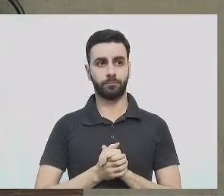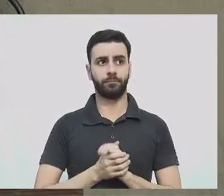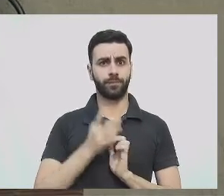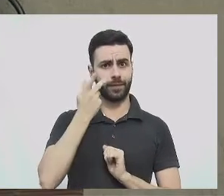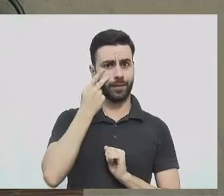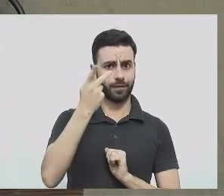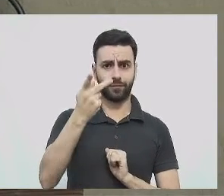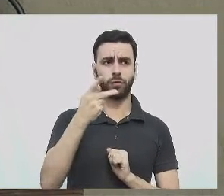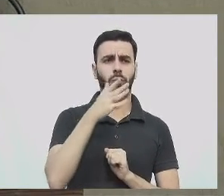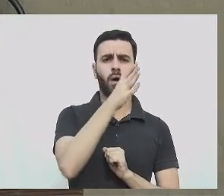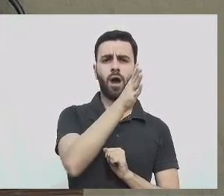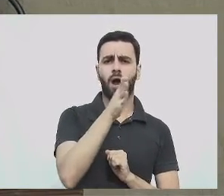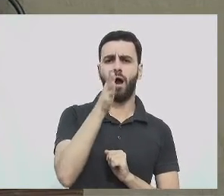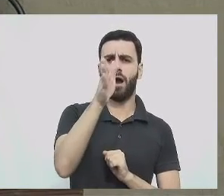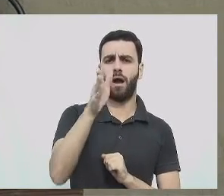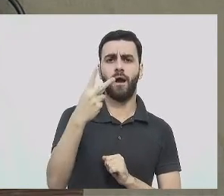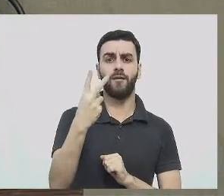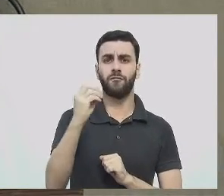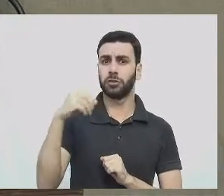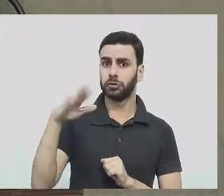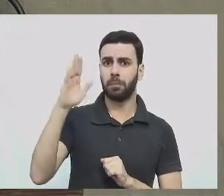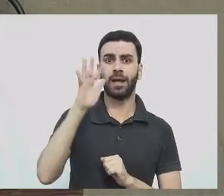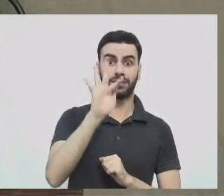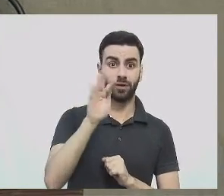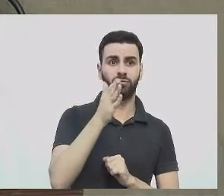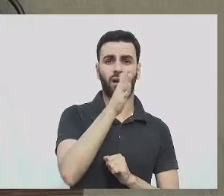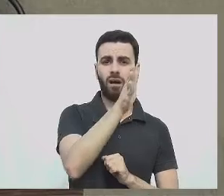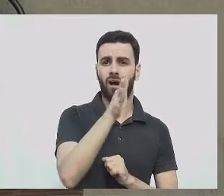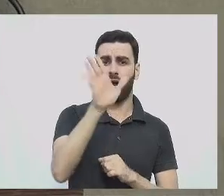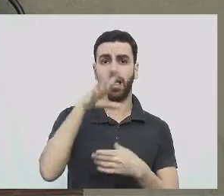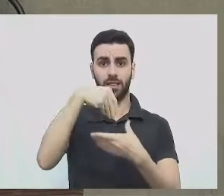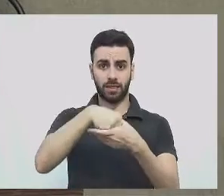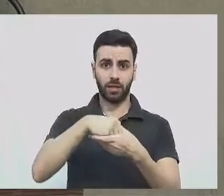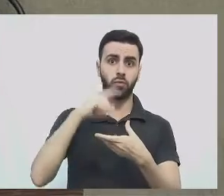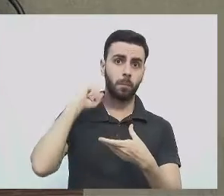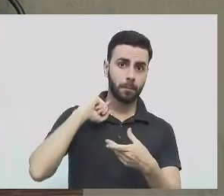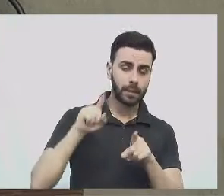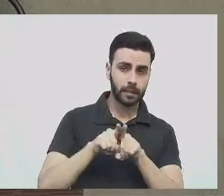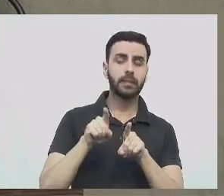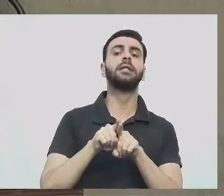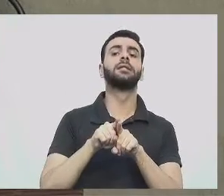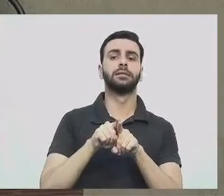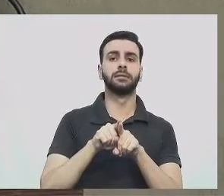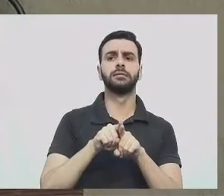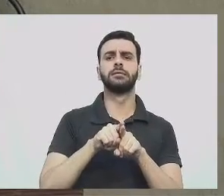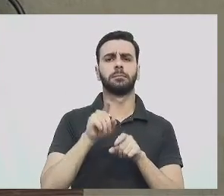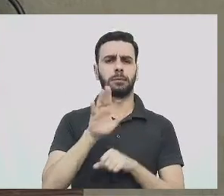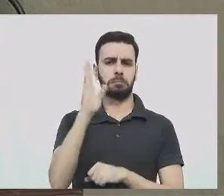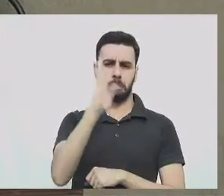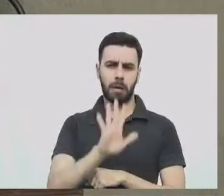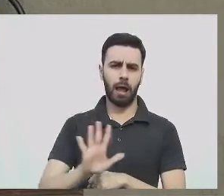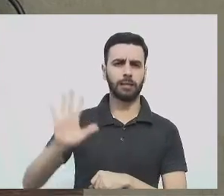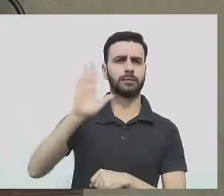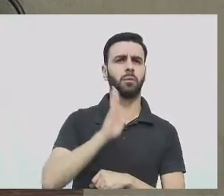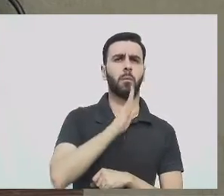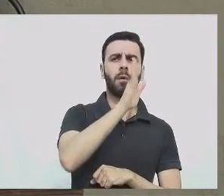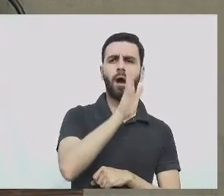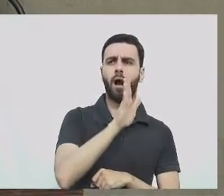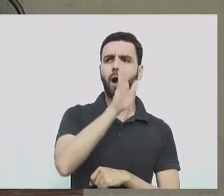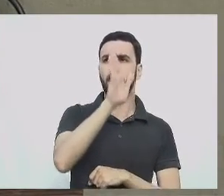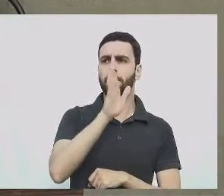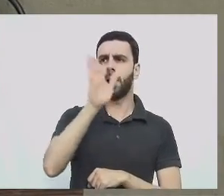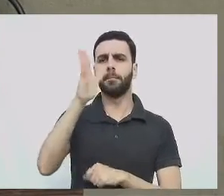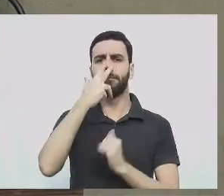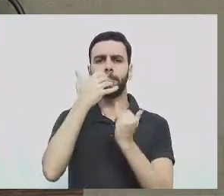mais de 20 faculdades do interior de Minas e do interior do Brasil, que tinha mais ou